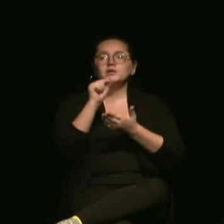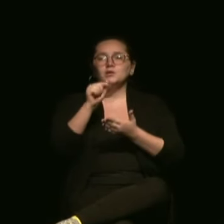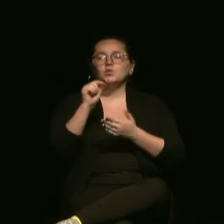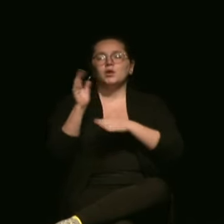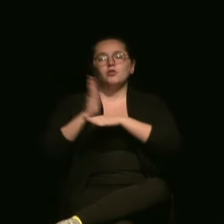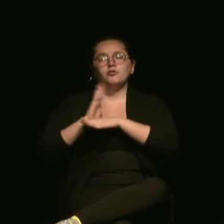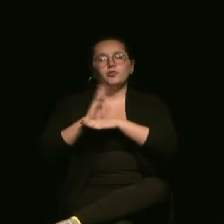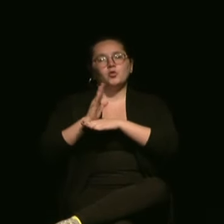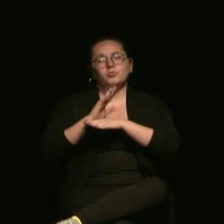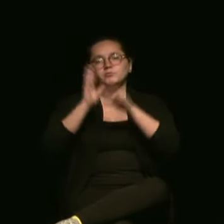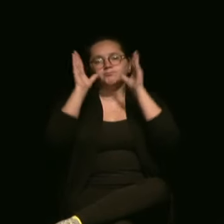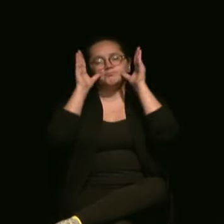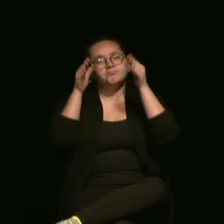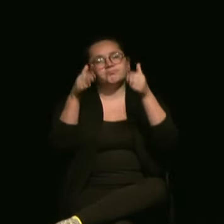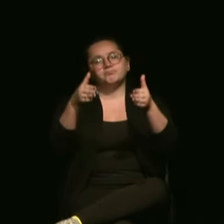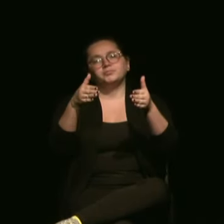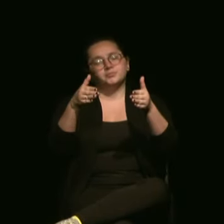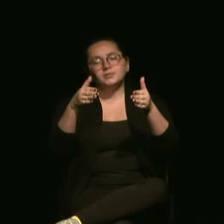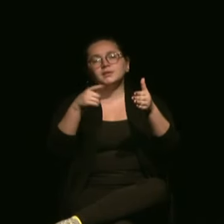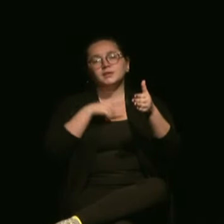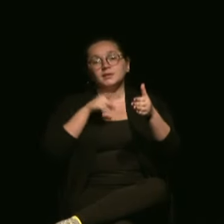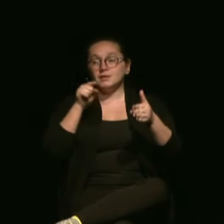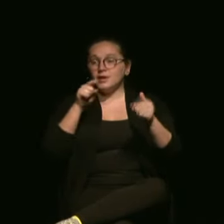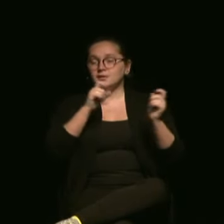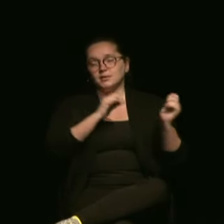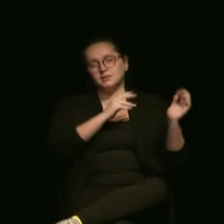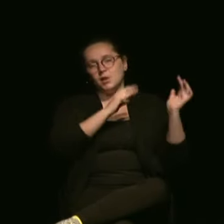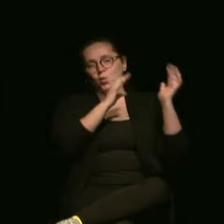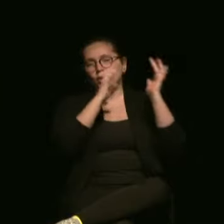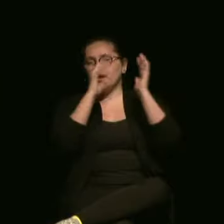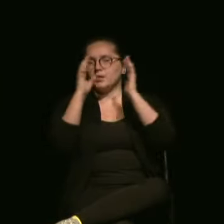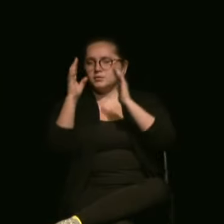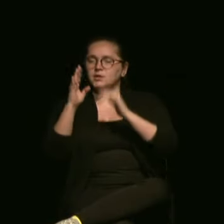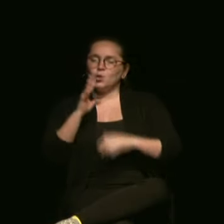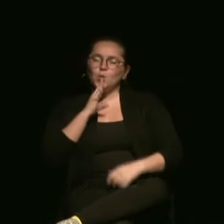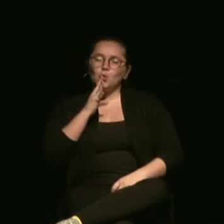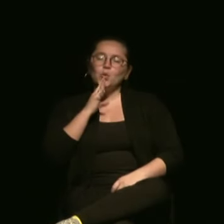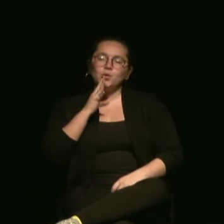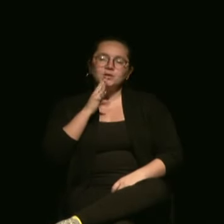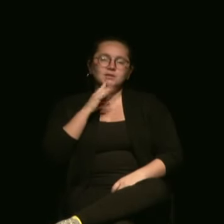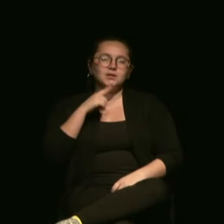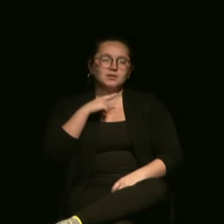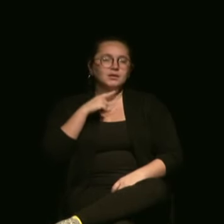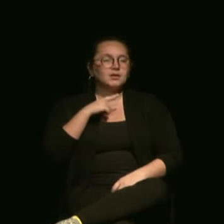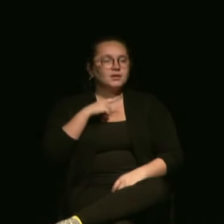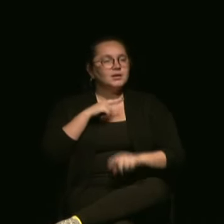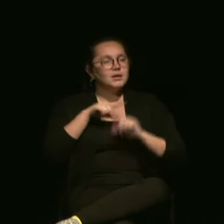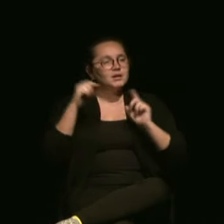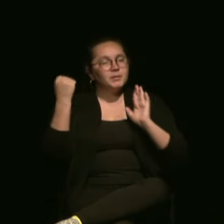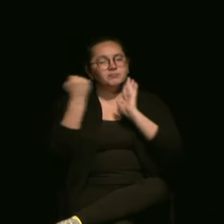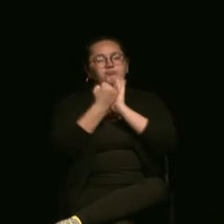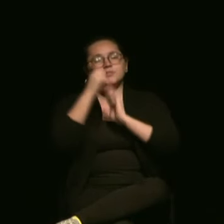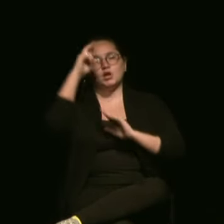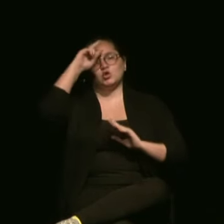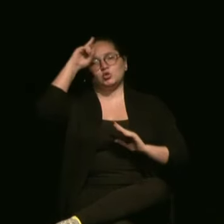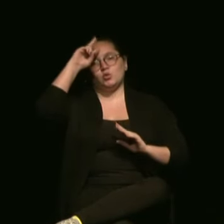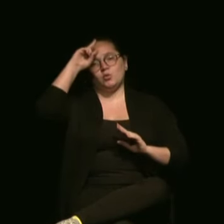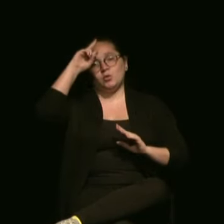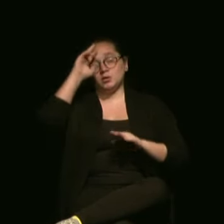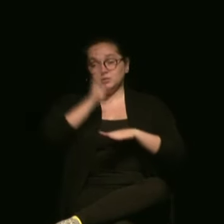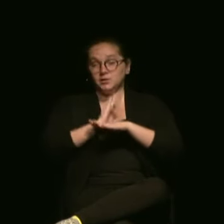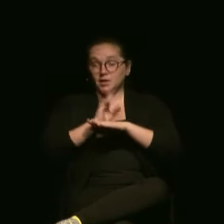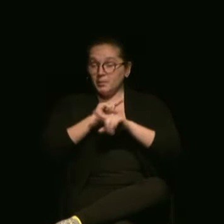Holocausto. E essa, certamente, é a sequência mais conhecida do filme e uma das mais notáveis da história do cinema, mas ela é profundamente